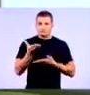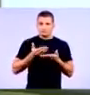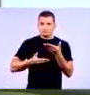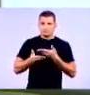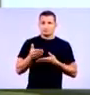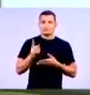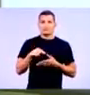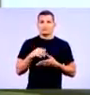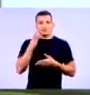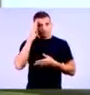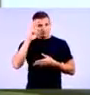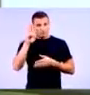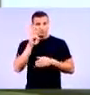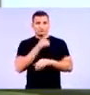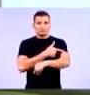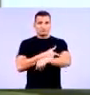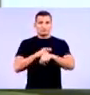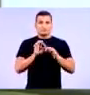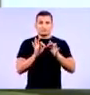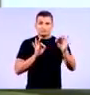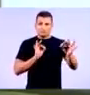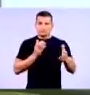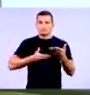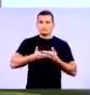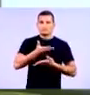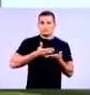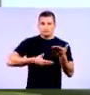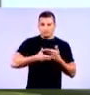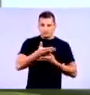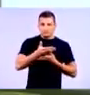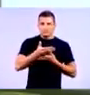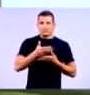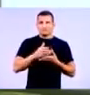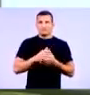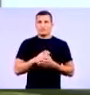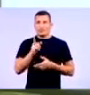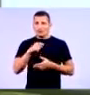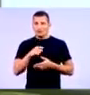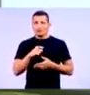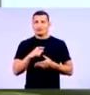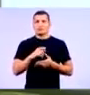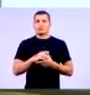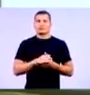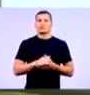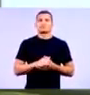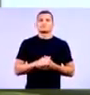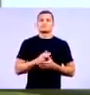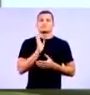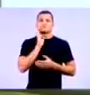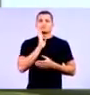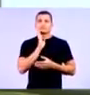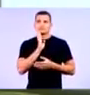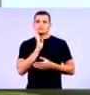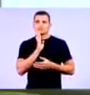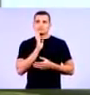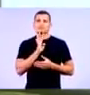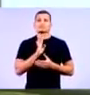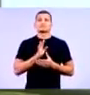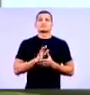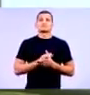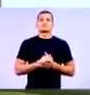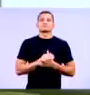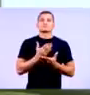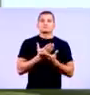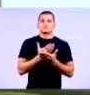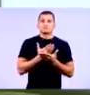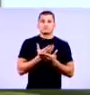dos princípios da educação à distância, a interação. Esse que é o bacana, esse que é o tempero para nossas